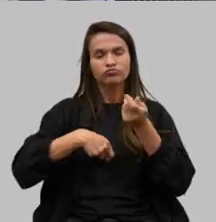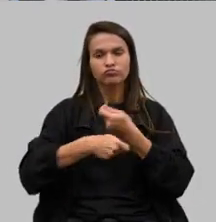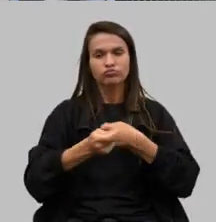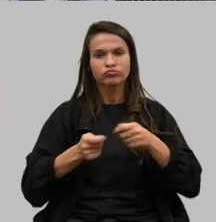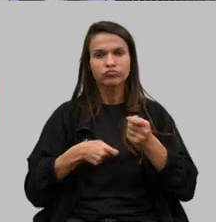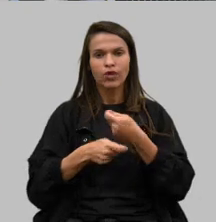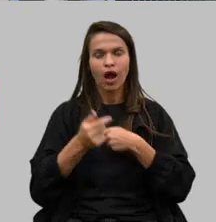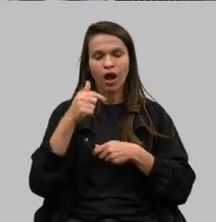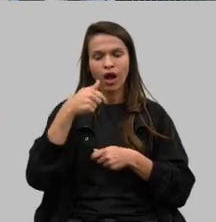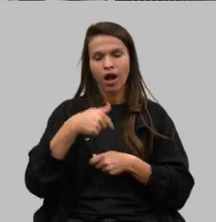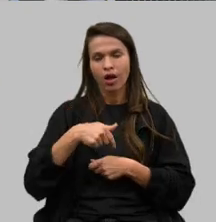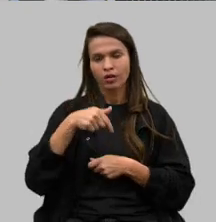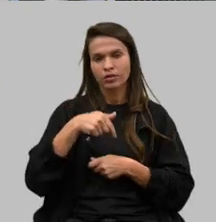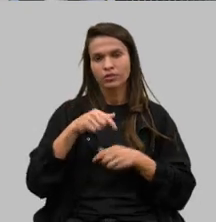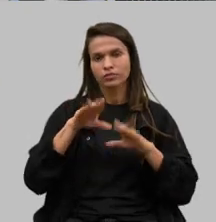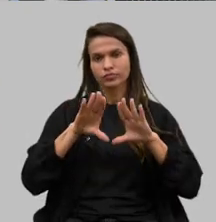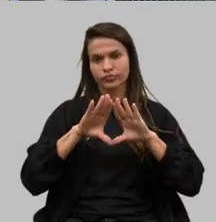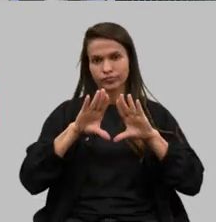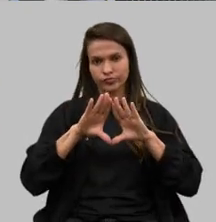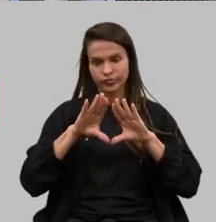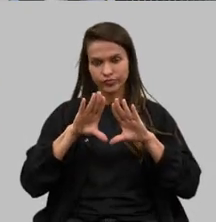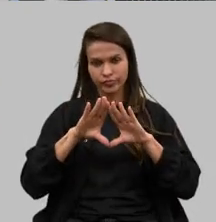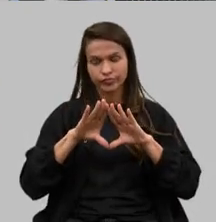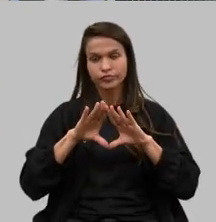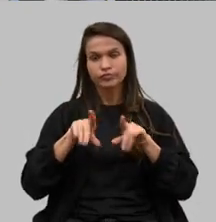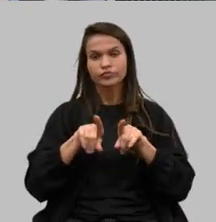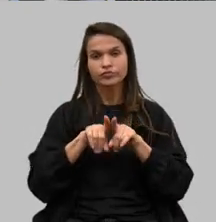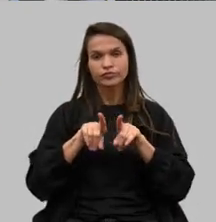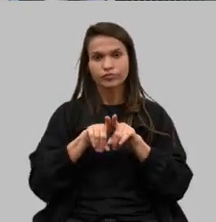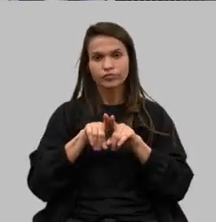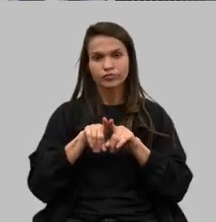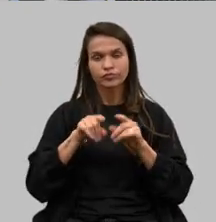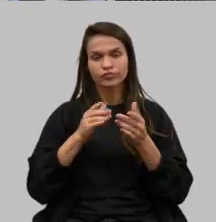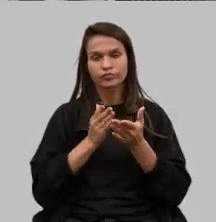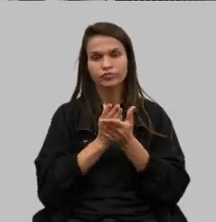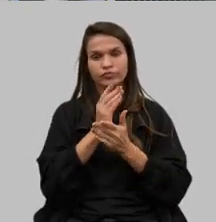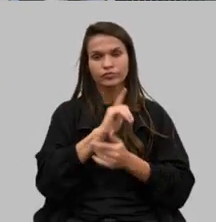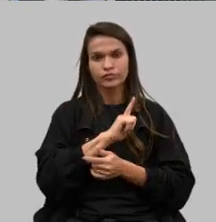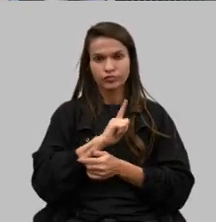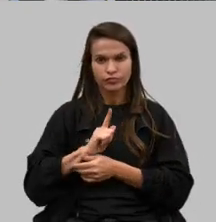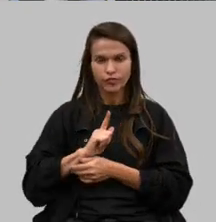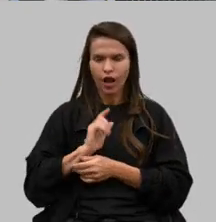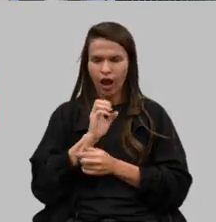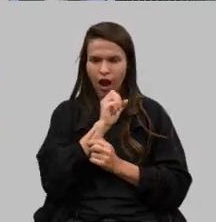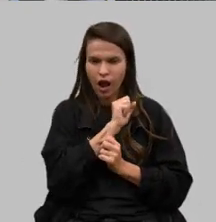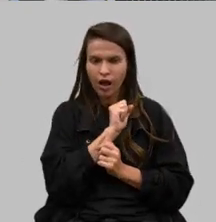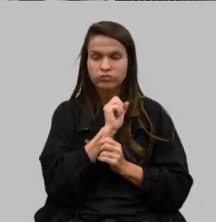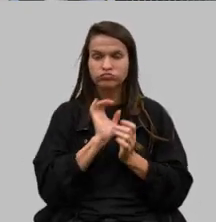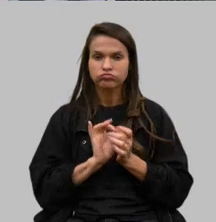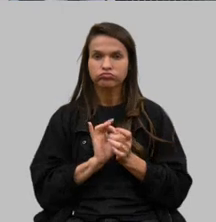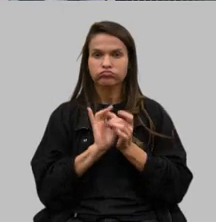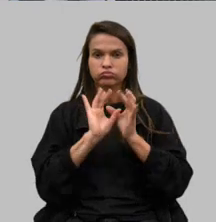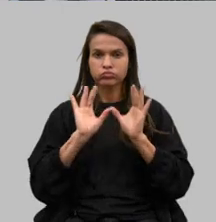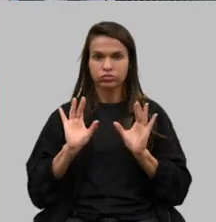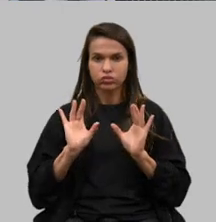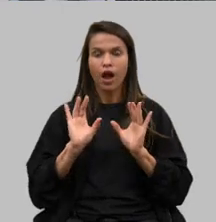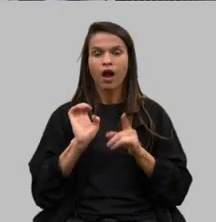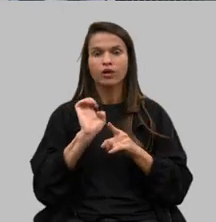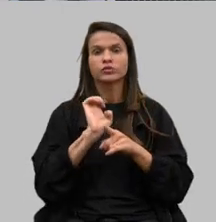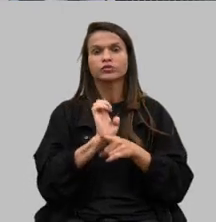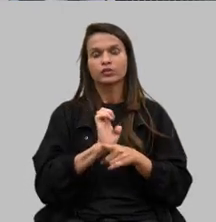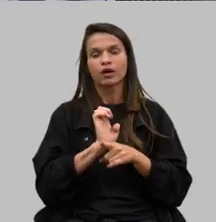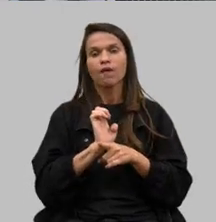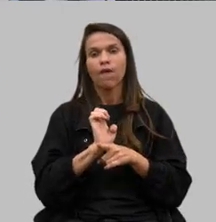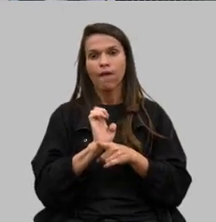aqui nessa casa eh e foi sancionado pelo governador de uma maneira muito rápida permitindo eh ao estado